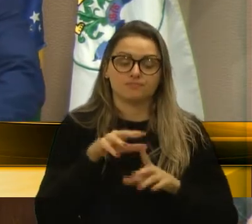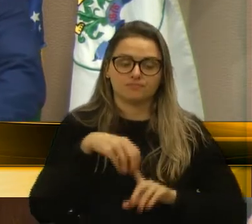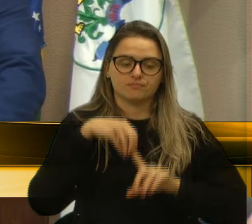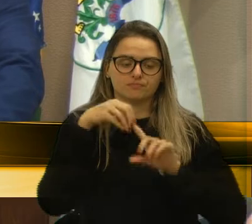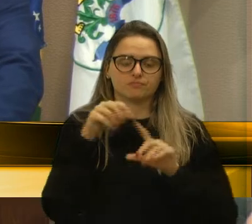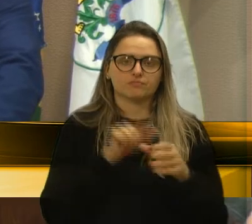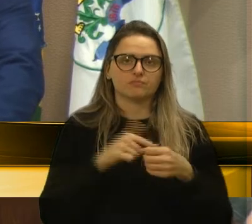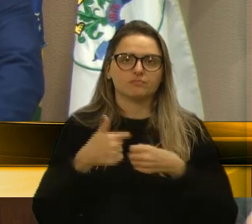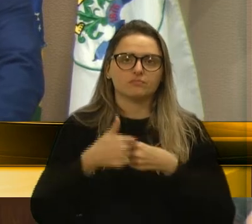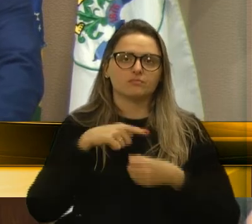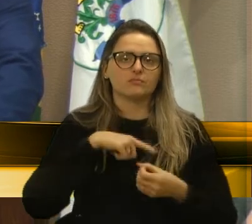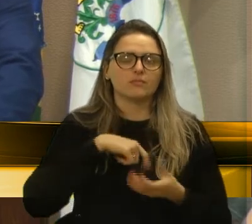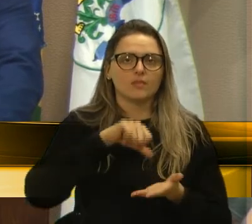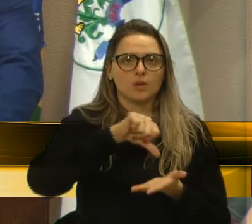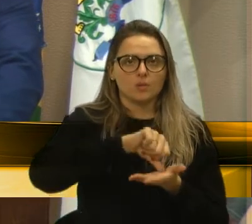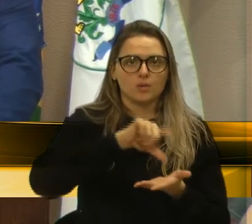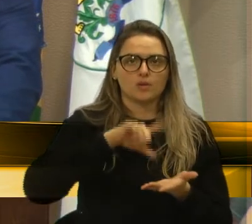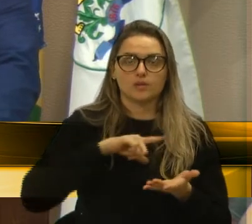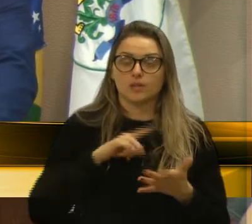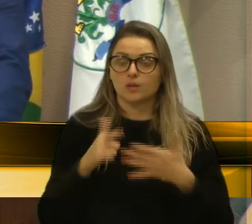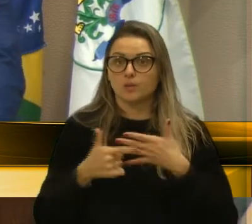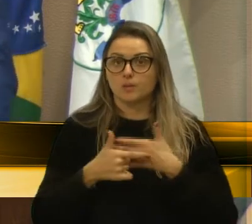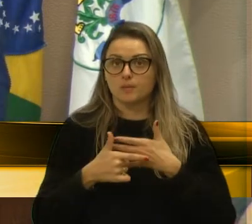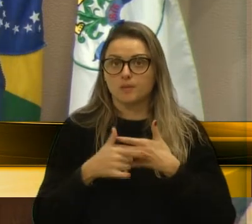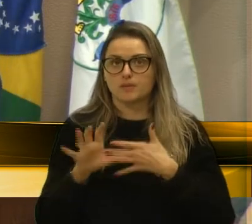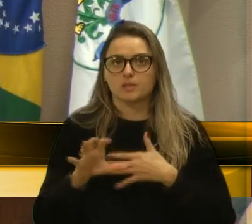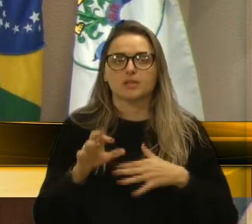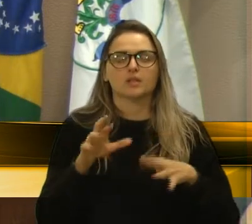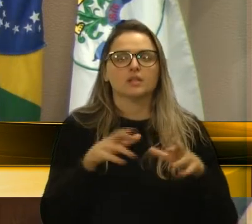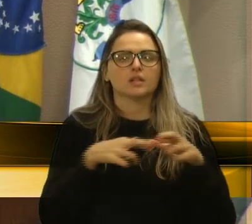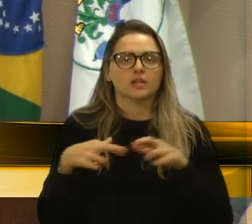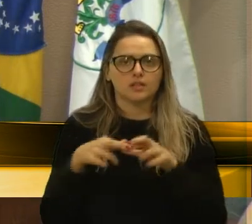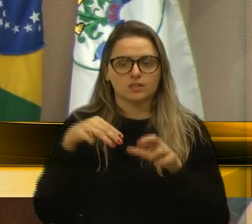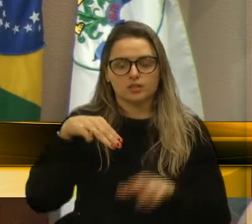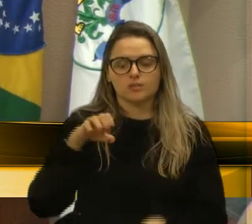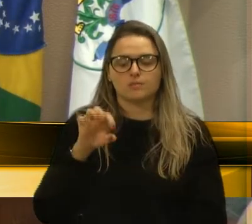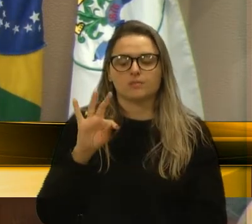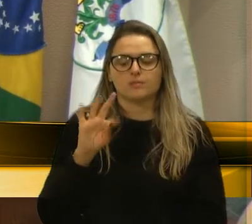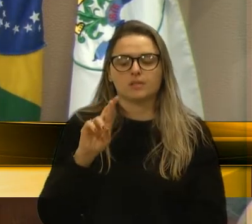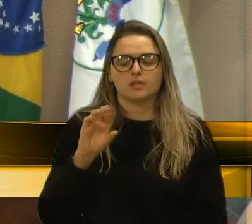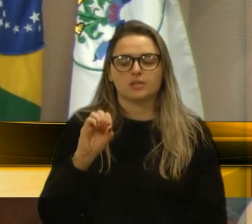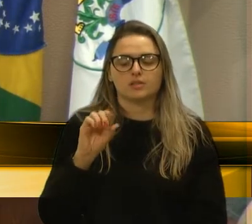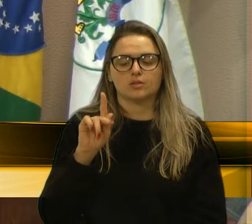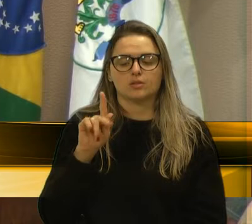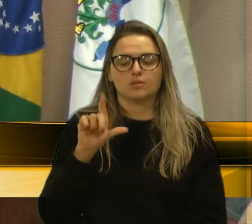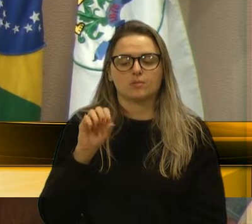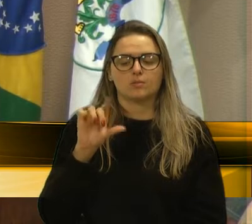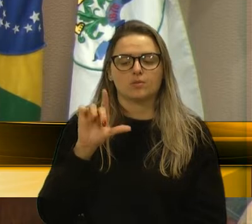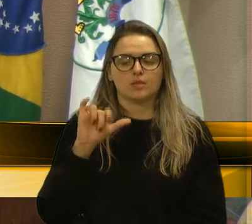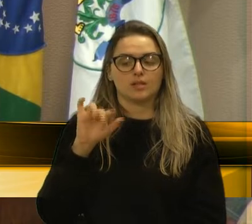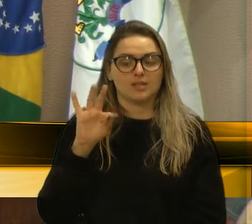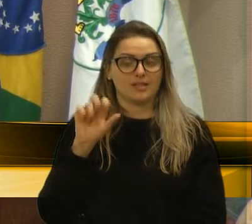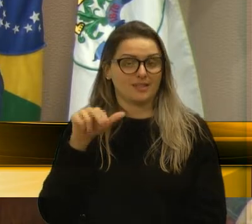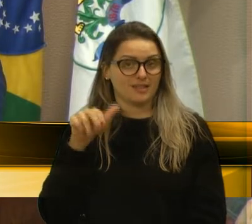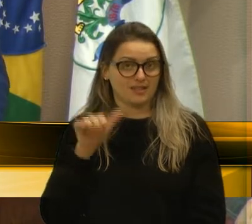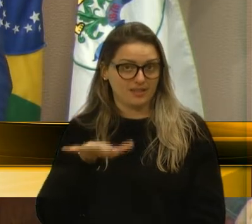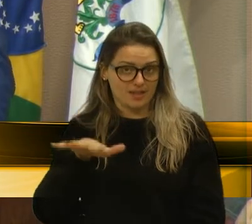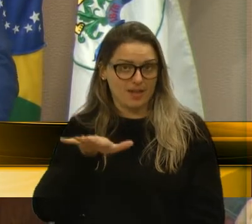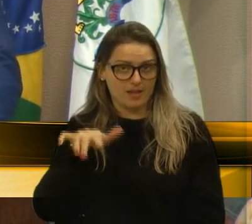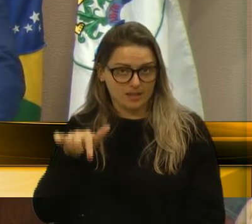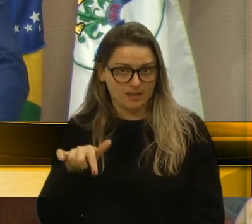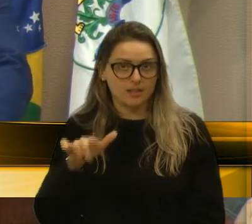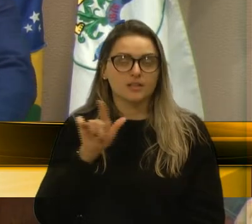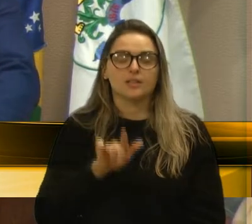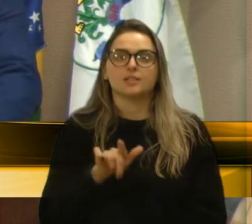tem essa principal função. Então, a região metropolitana é um recorte político e espacial de um